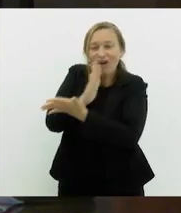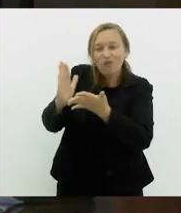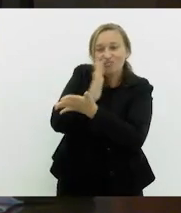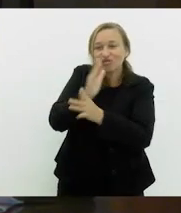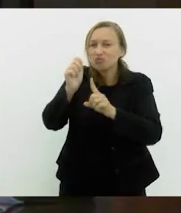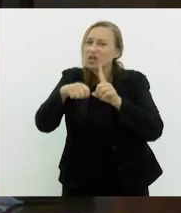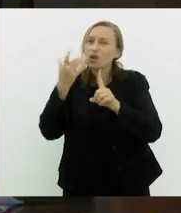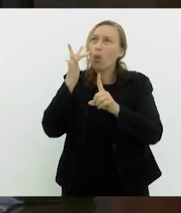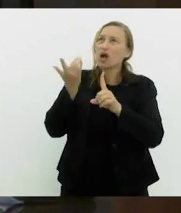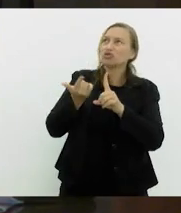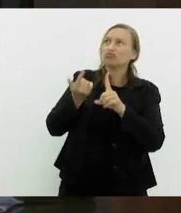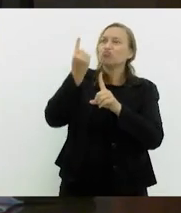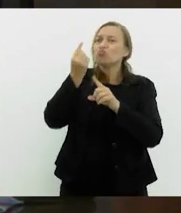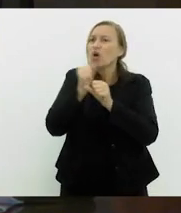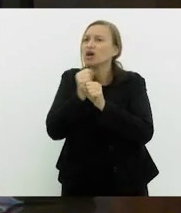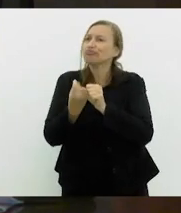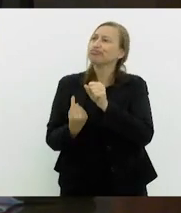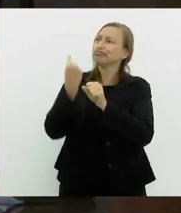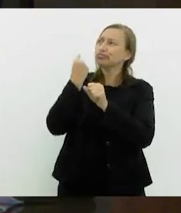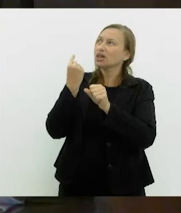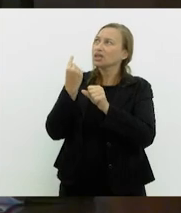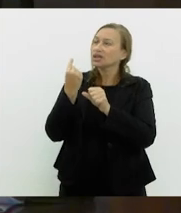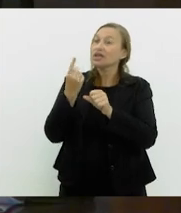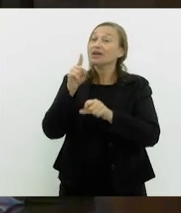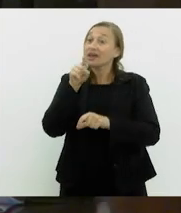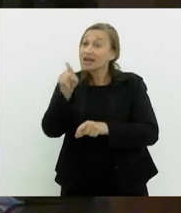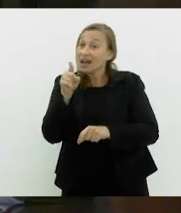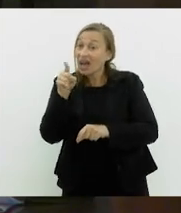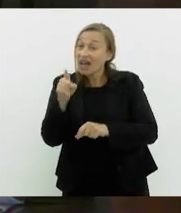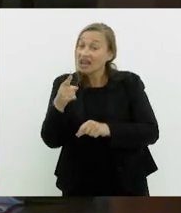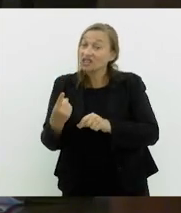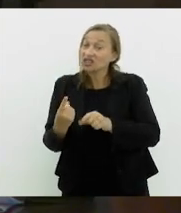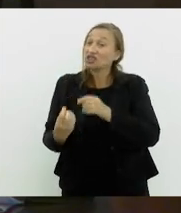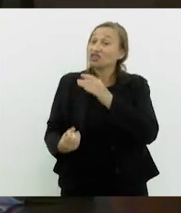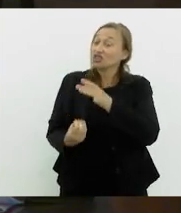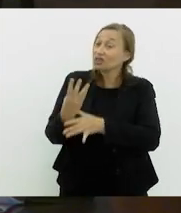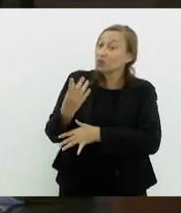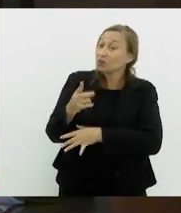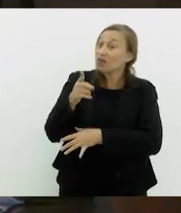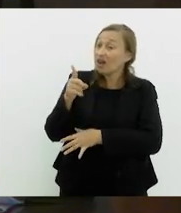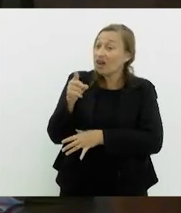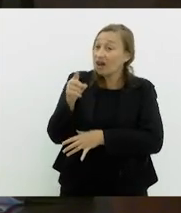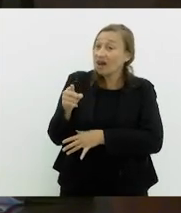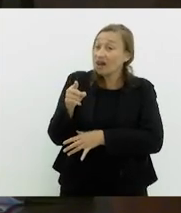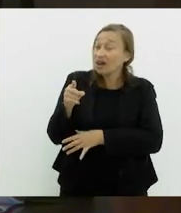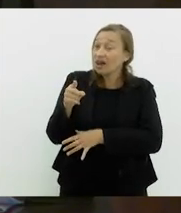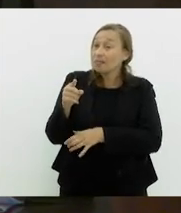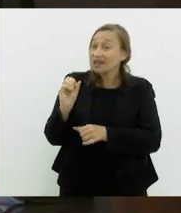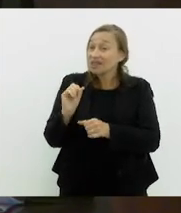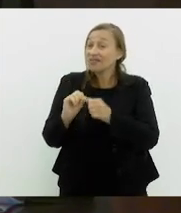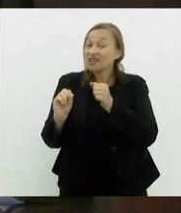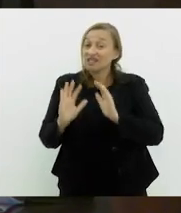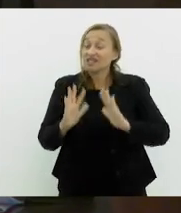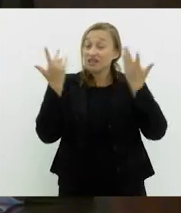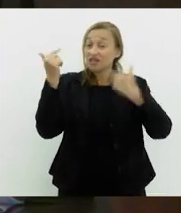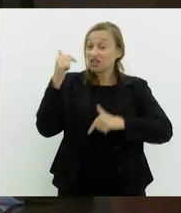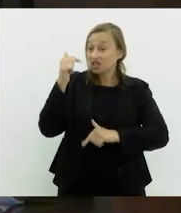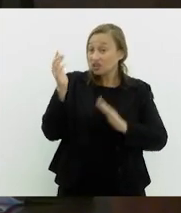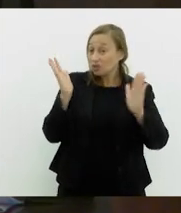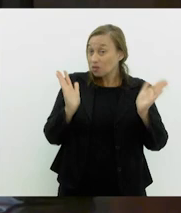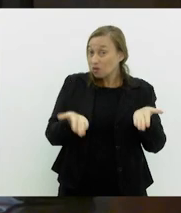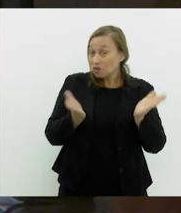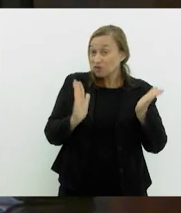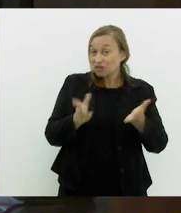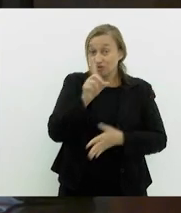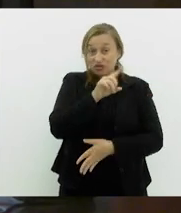ano atrás, e lá a gente plantou a semente para estar realizando esse evento aqui na data de hoje.